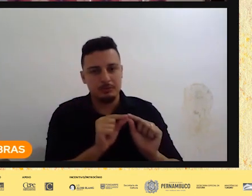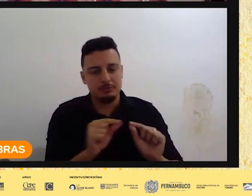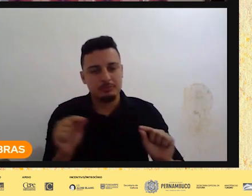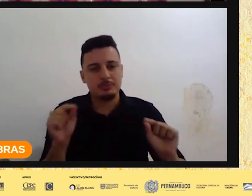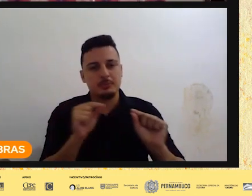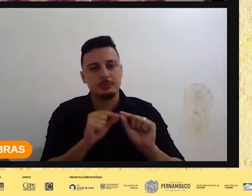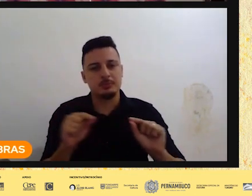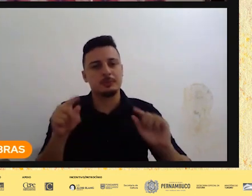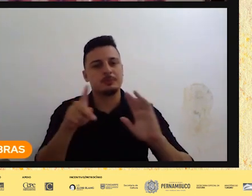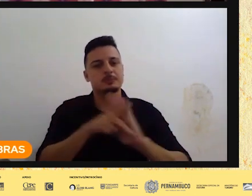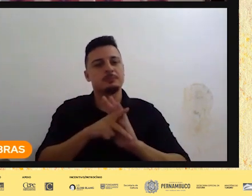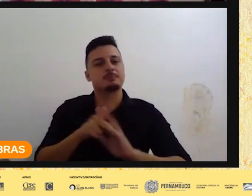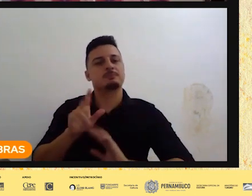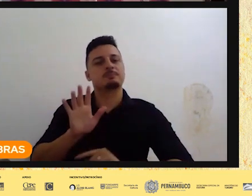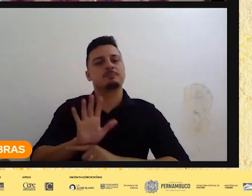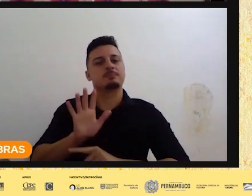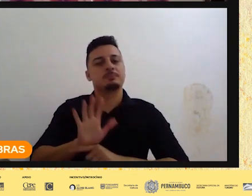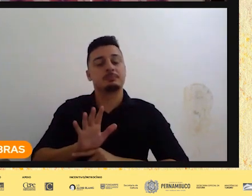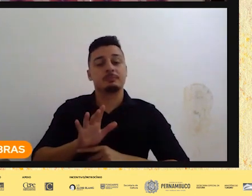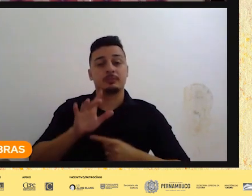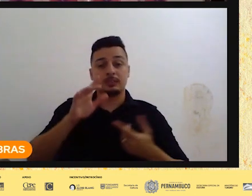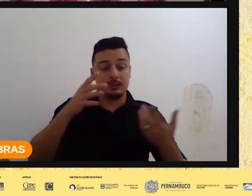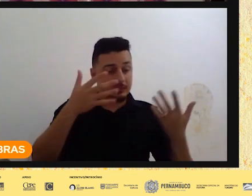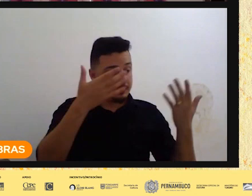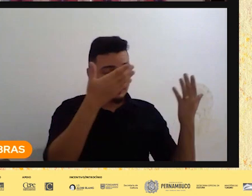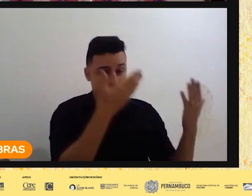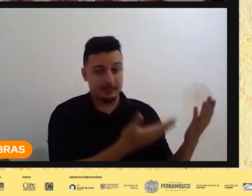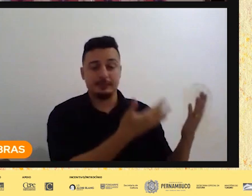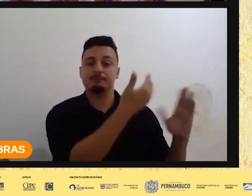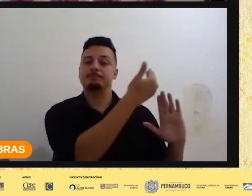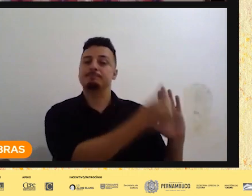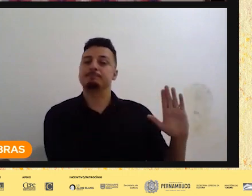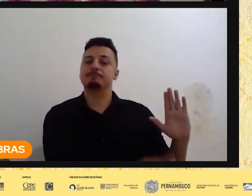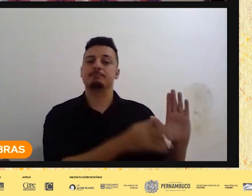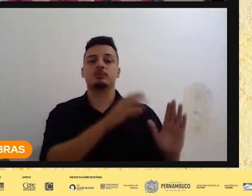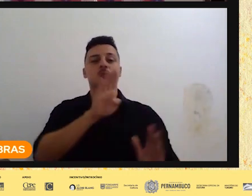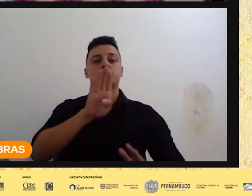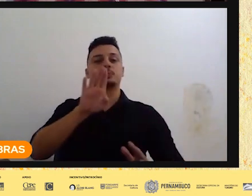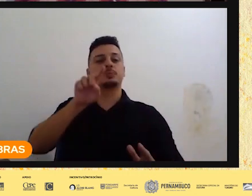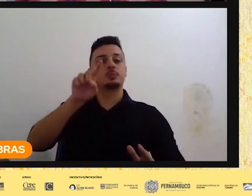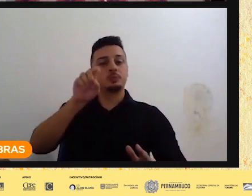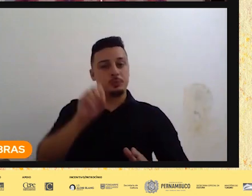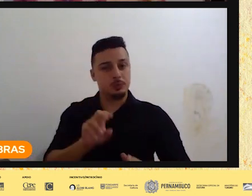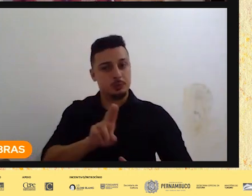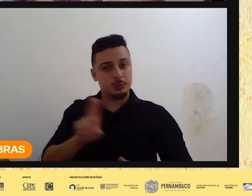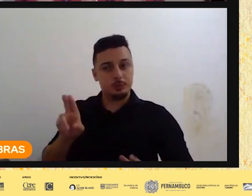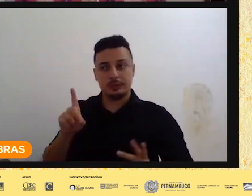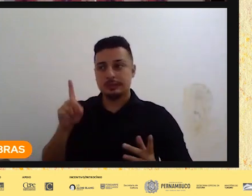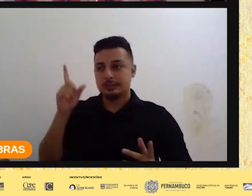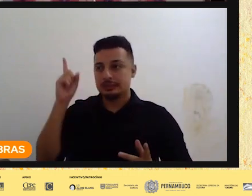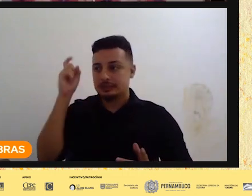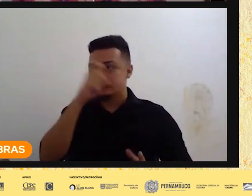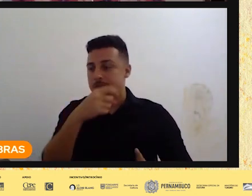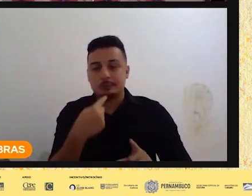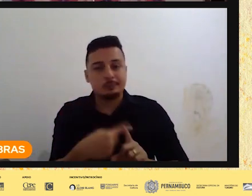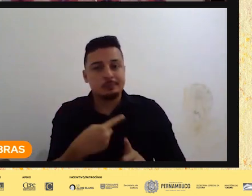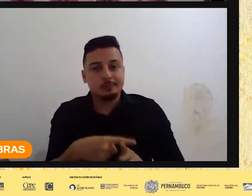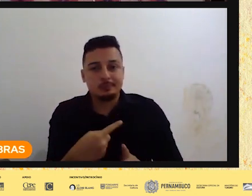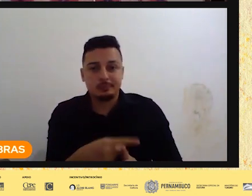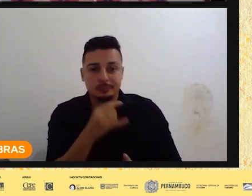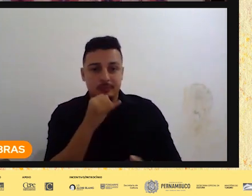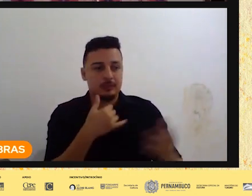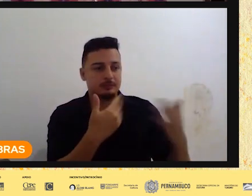e a gente tem que meio que se improvisar. E esse edital, especificamente do BO, ele não permite nenhum aporte complementar. Até conversei com Letícia algumas